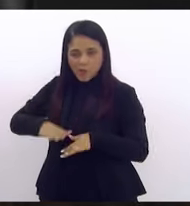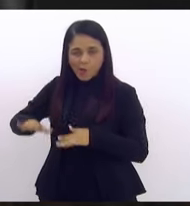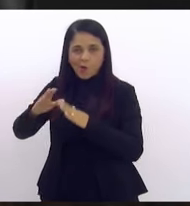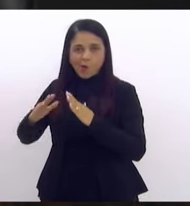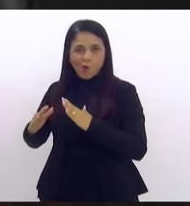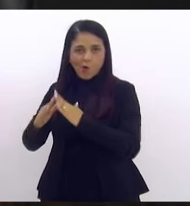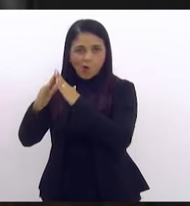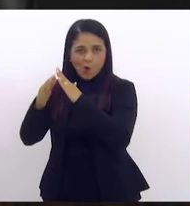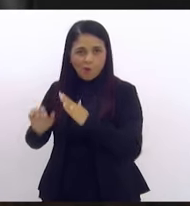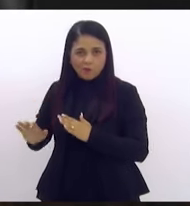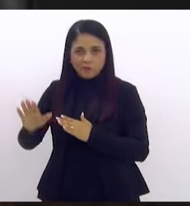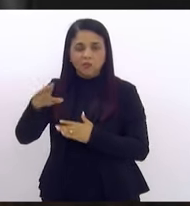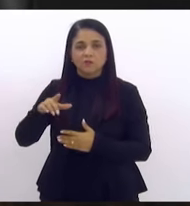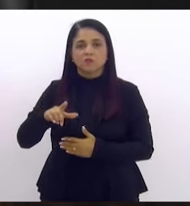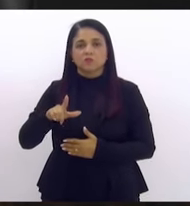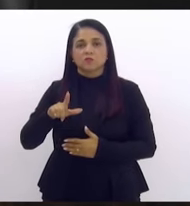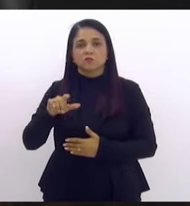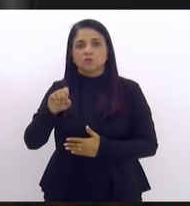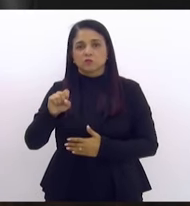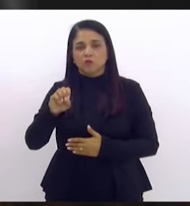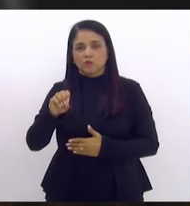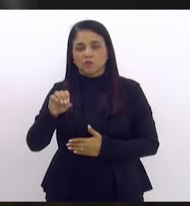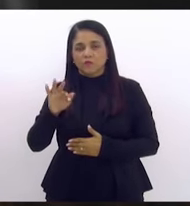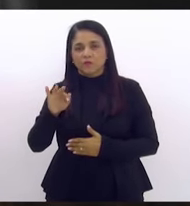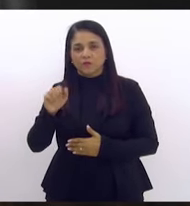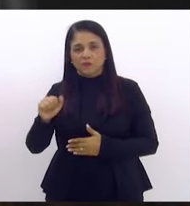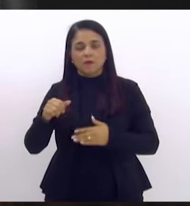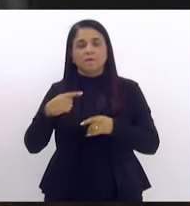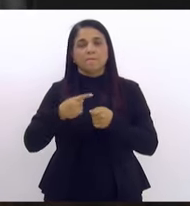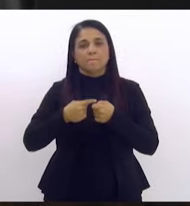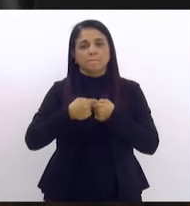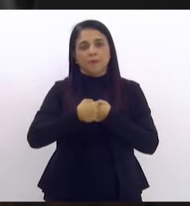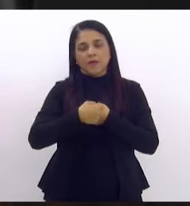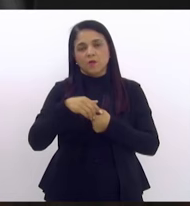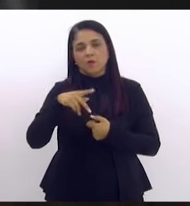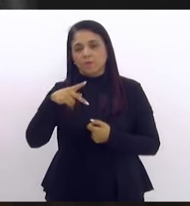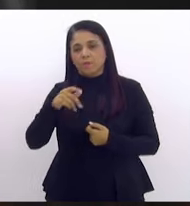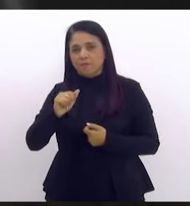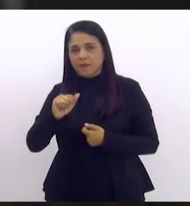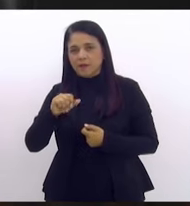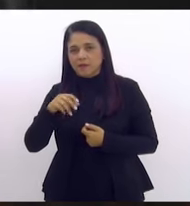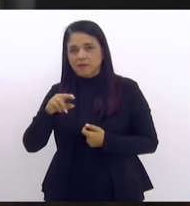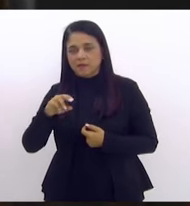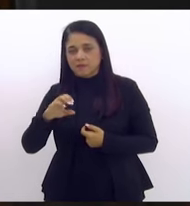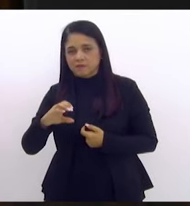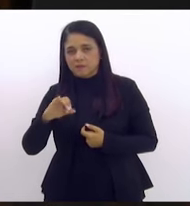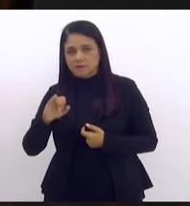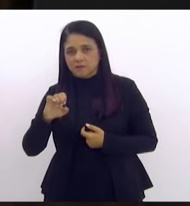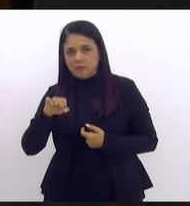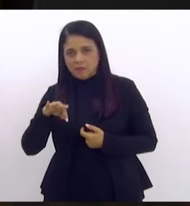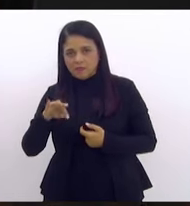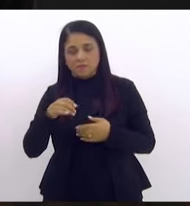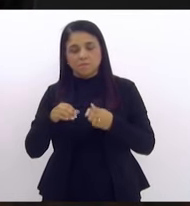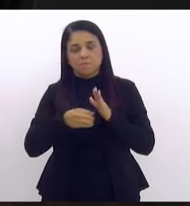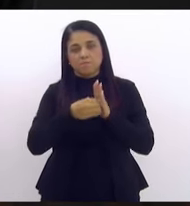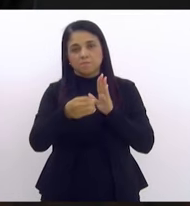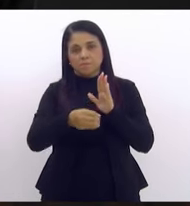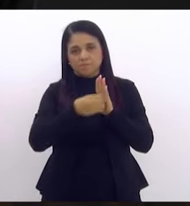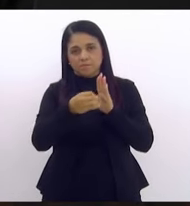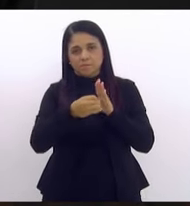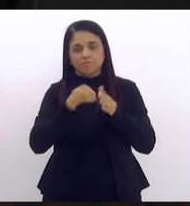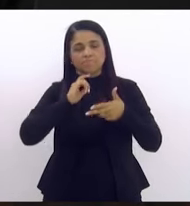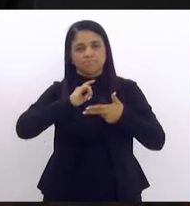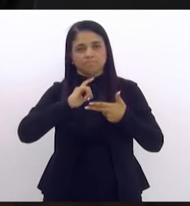Conjunto Isolina Sofia, no bairro Paciência, no município do Rio de Janeiro, Parecer da Comissão de Indicações